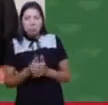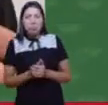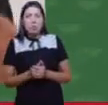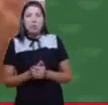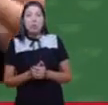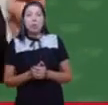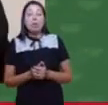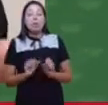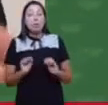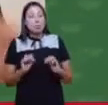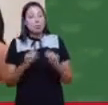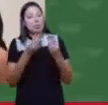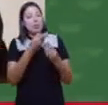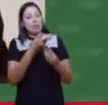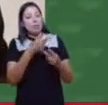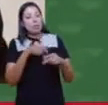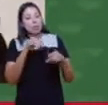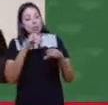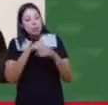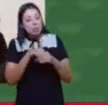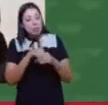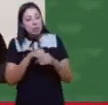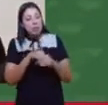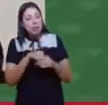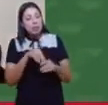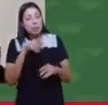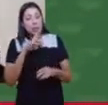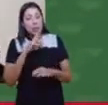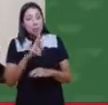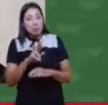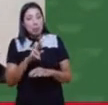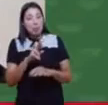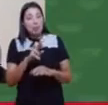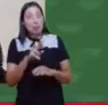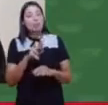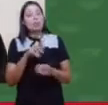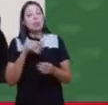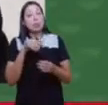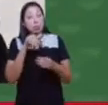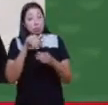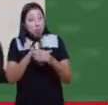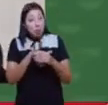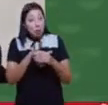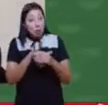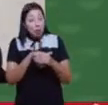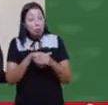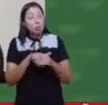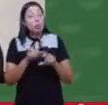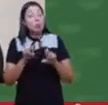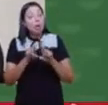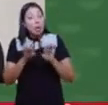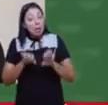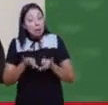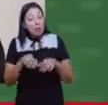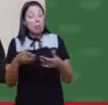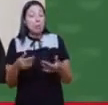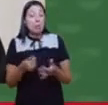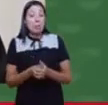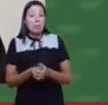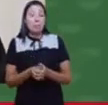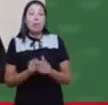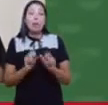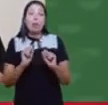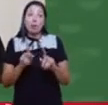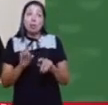no software, naquele mecanismo interno que resulta no voto impresso. Aliás, que resulta no voto eletrônico.